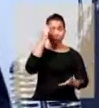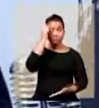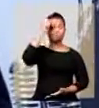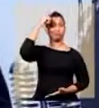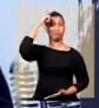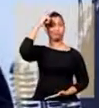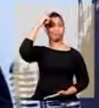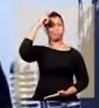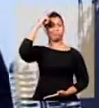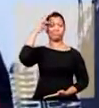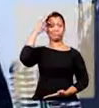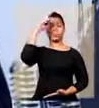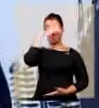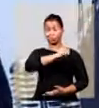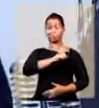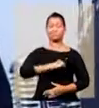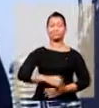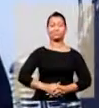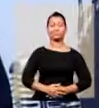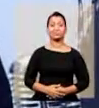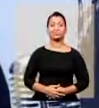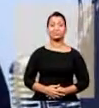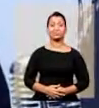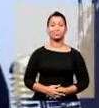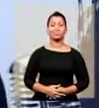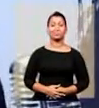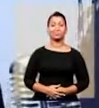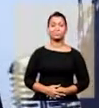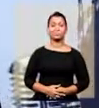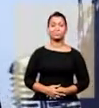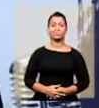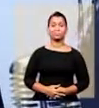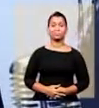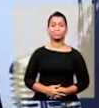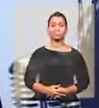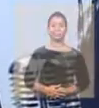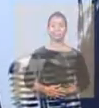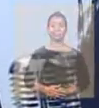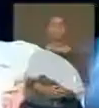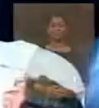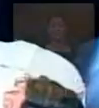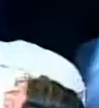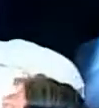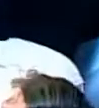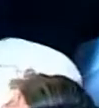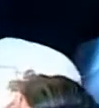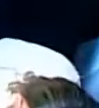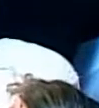nossas redes sociais, participe sempre com a gente. Um grande abraço e até a próxima.